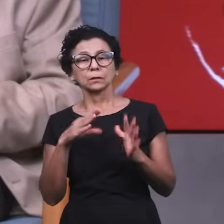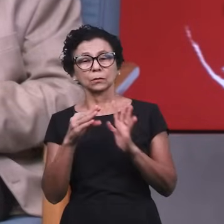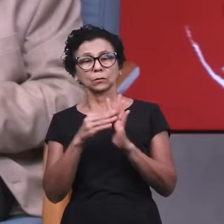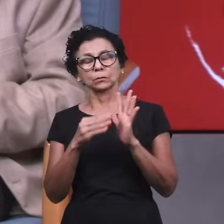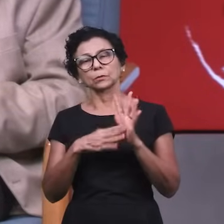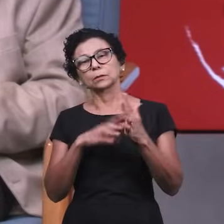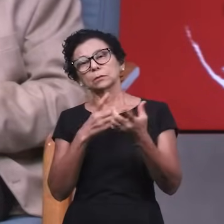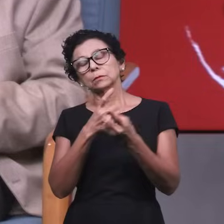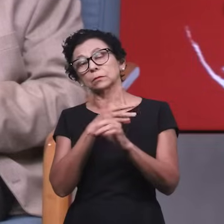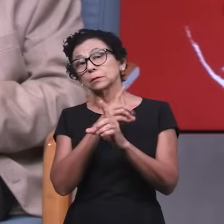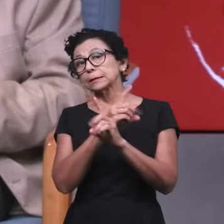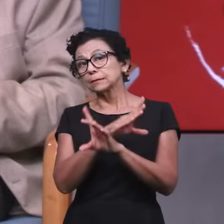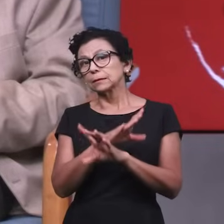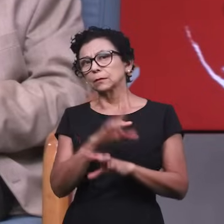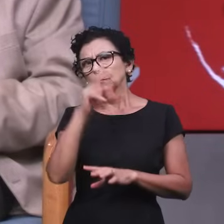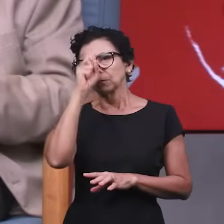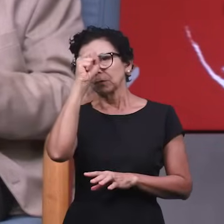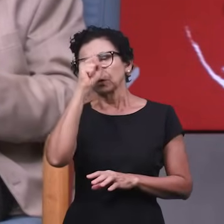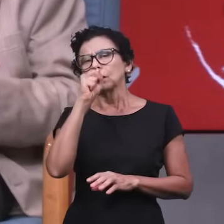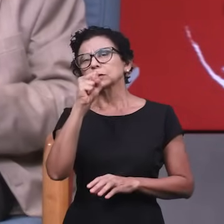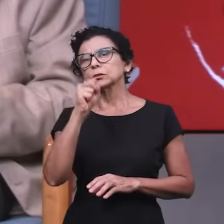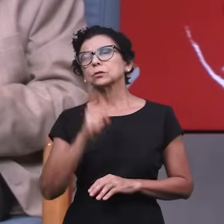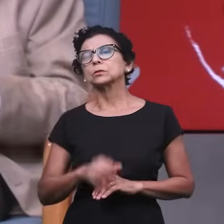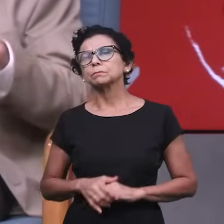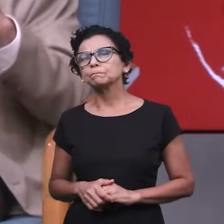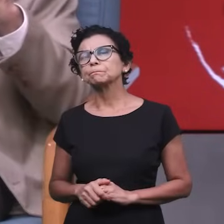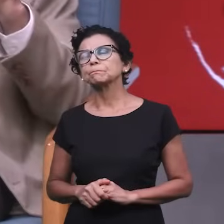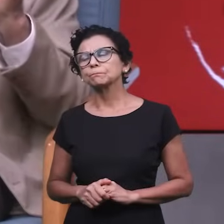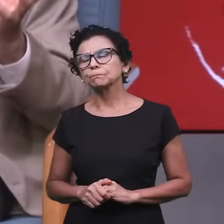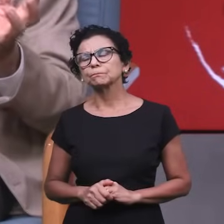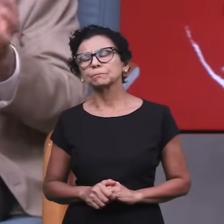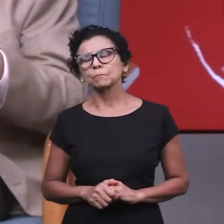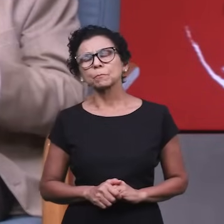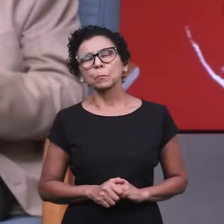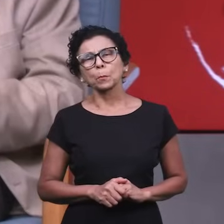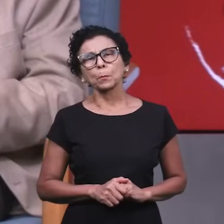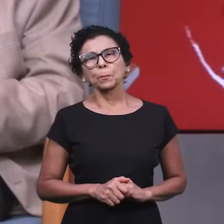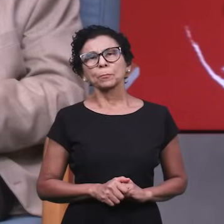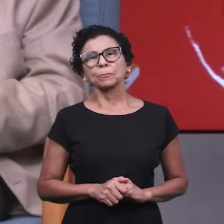muito expressivo, e podemos dizer assim, que compõe